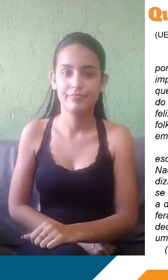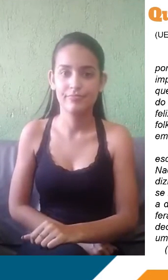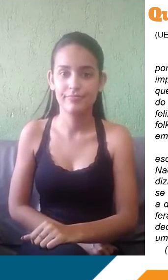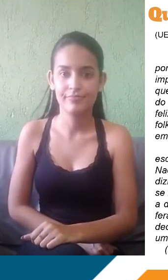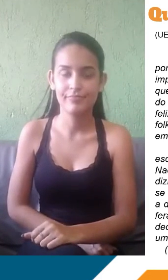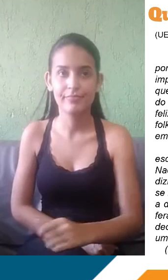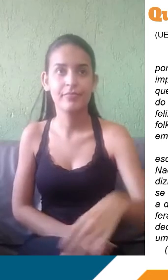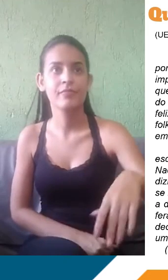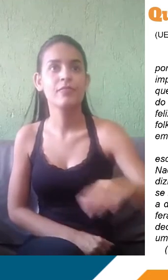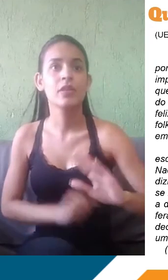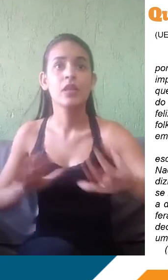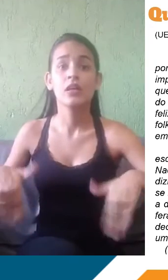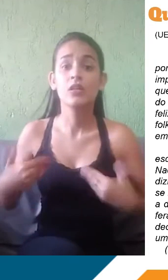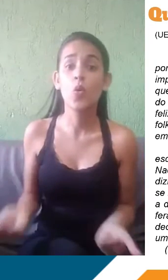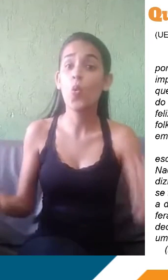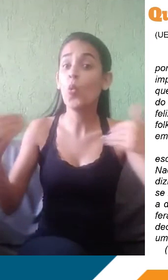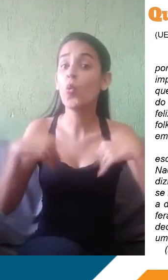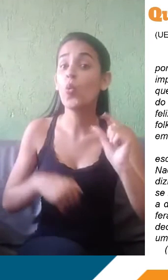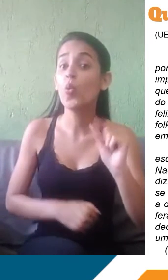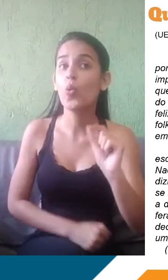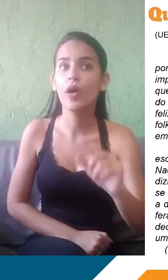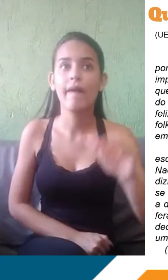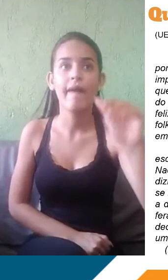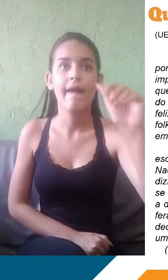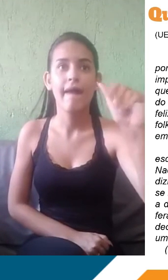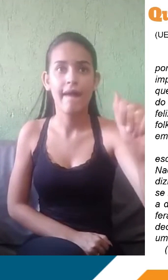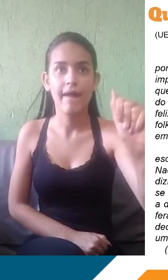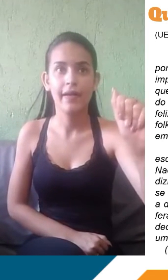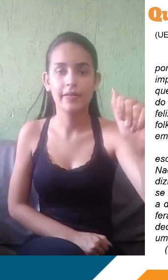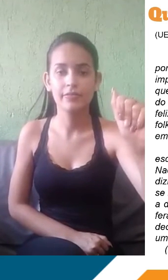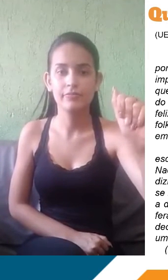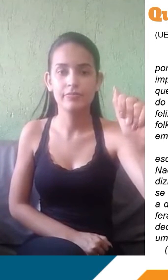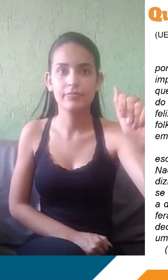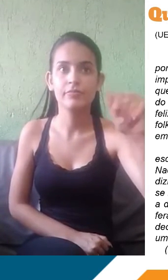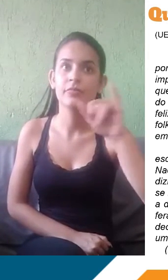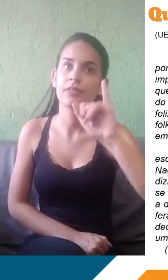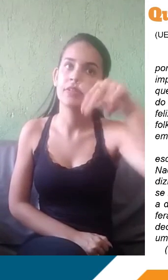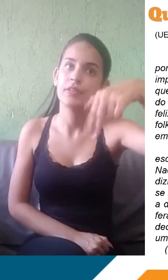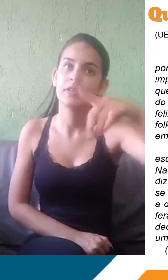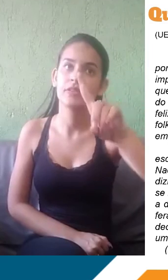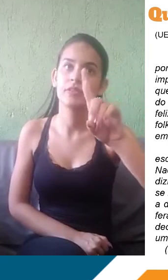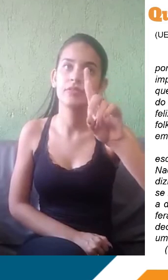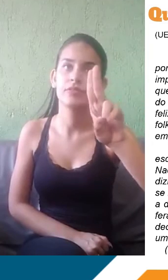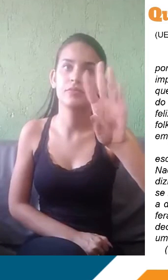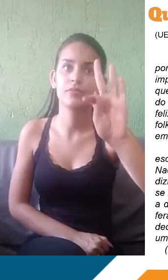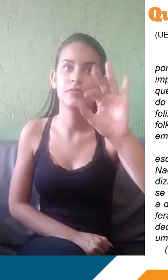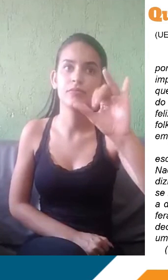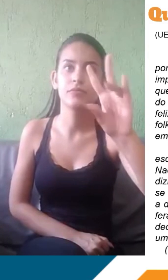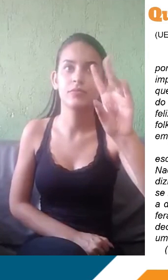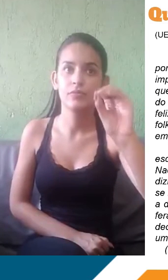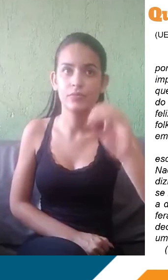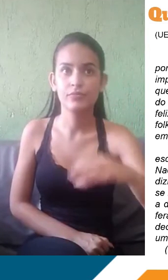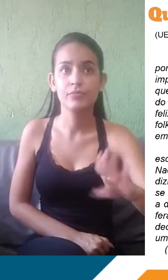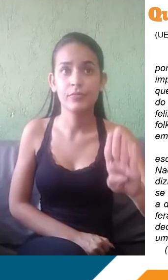do particular para o geral. Letra B, dedutivo, pensando do abstrato para o concreto. Letra